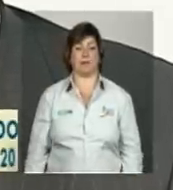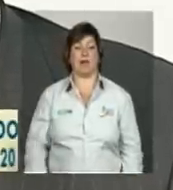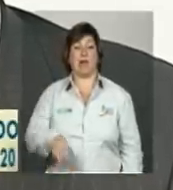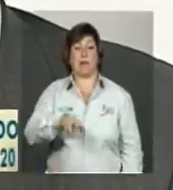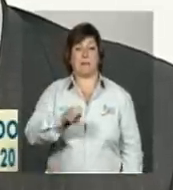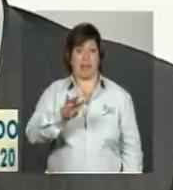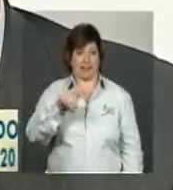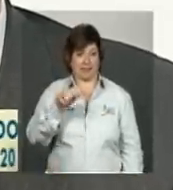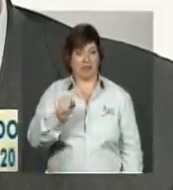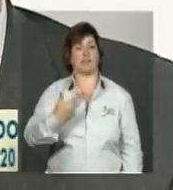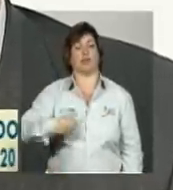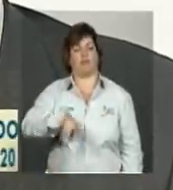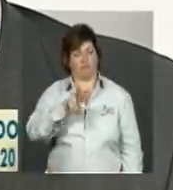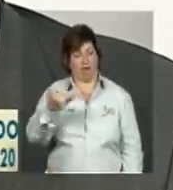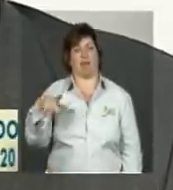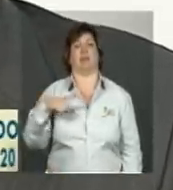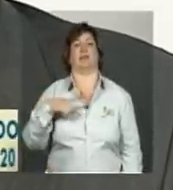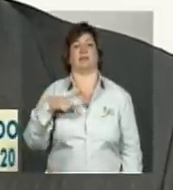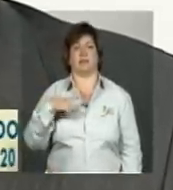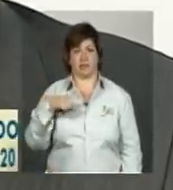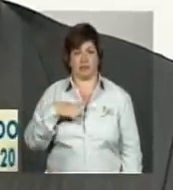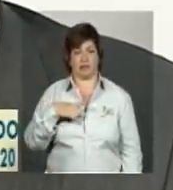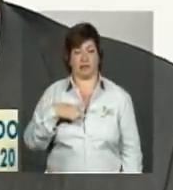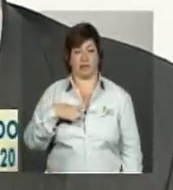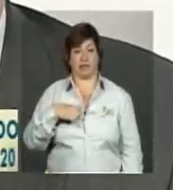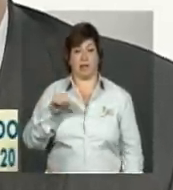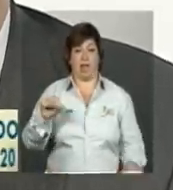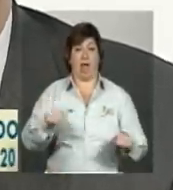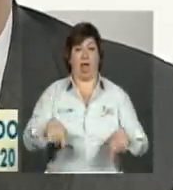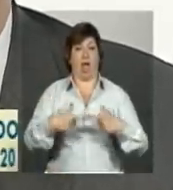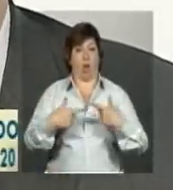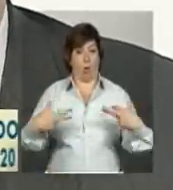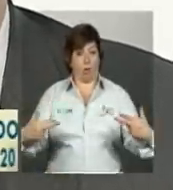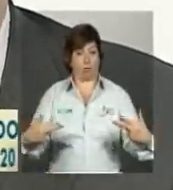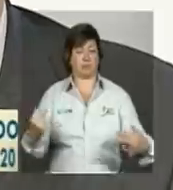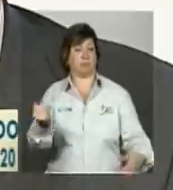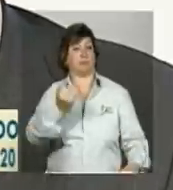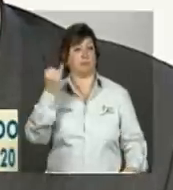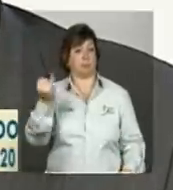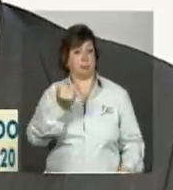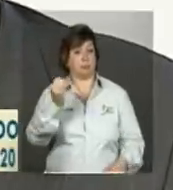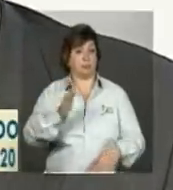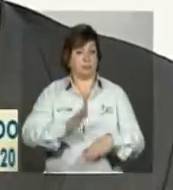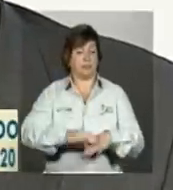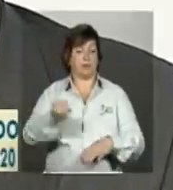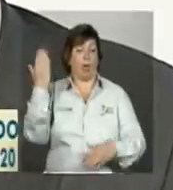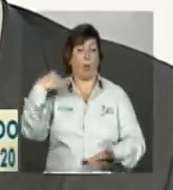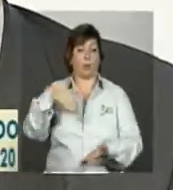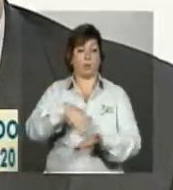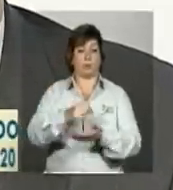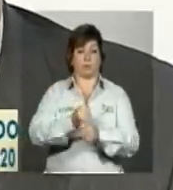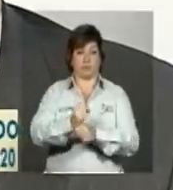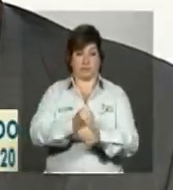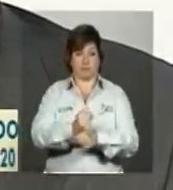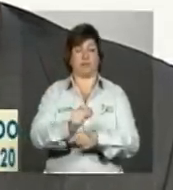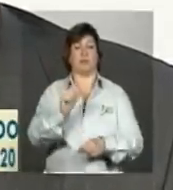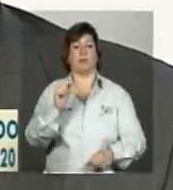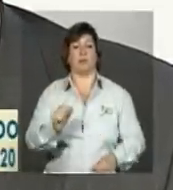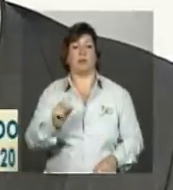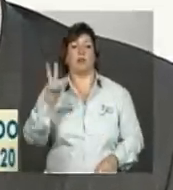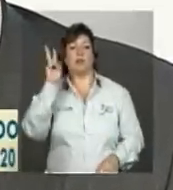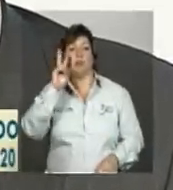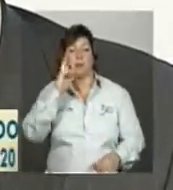Metas nós vamos ter a coisa que talvez seja mais importante nas últimas décadas, que é o lançamento